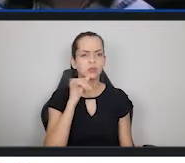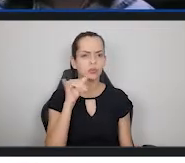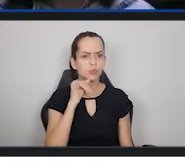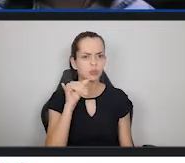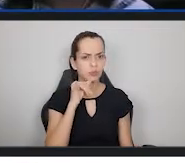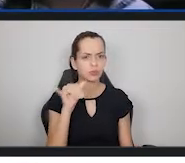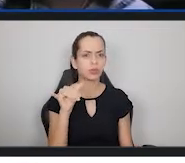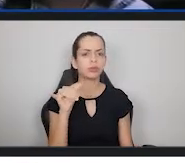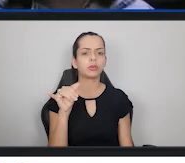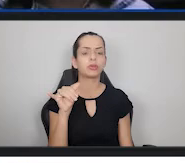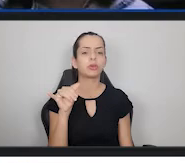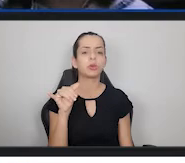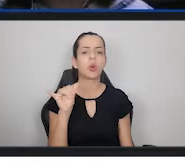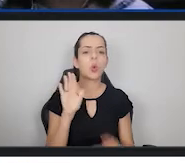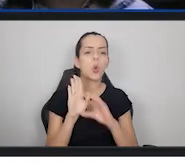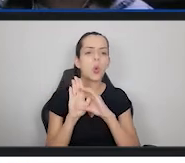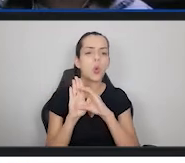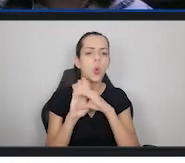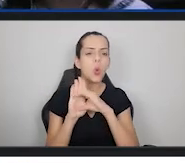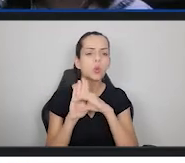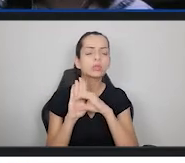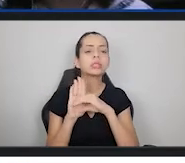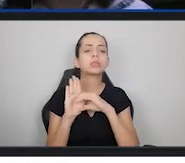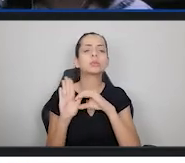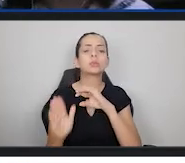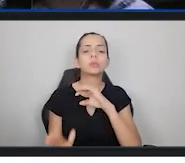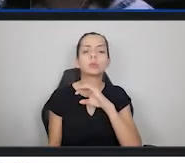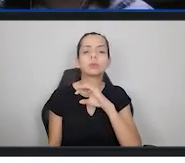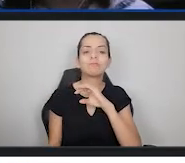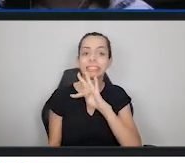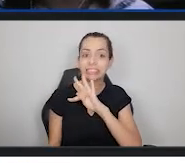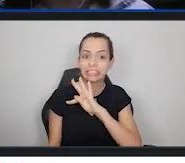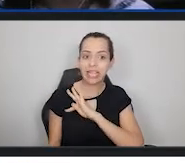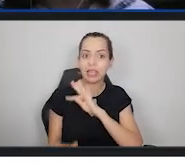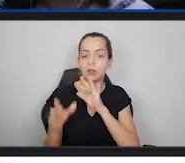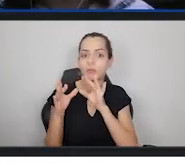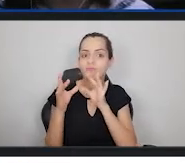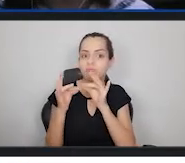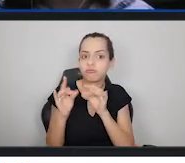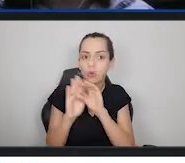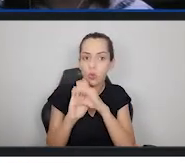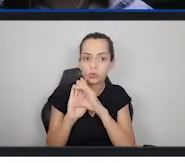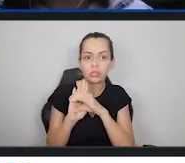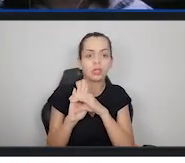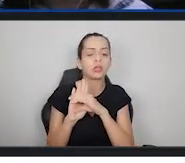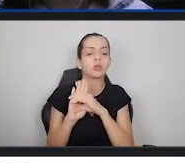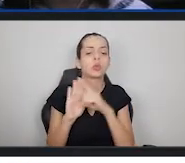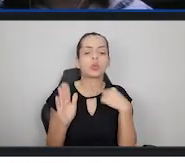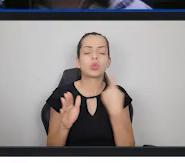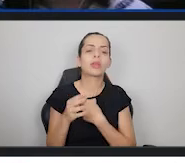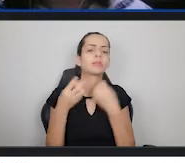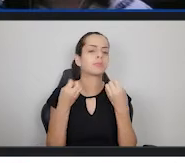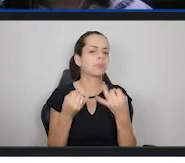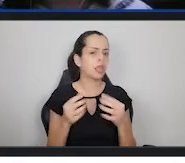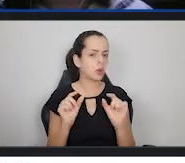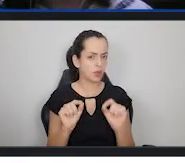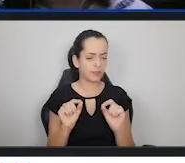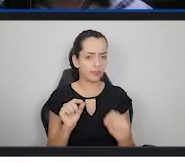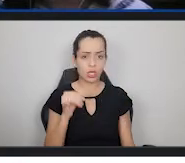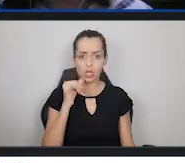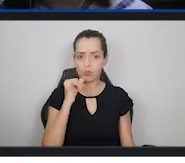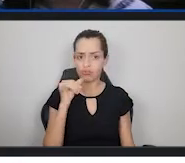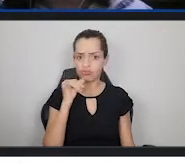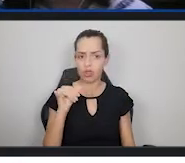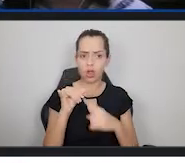a energia elétrica, um conceito bem técnico, a gente costuma dizer que é